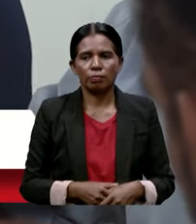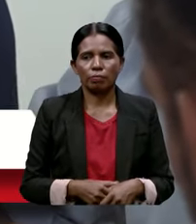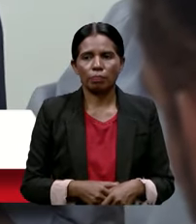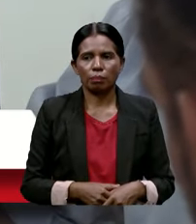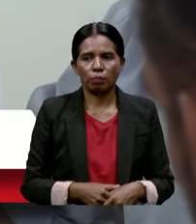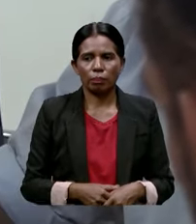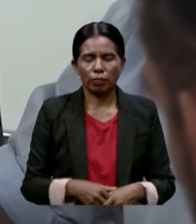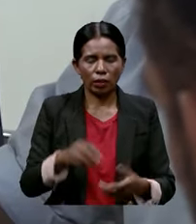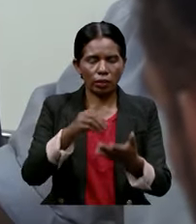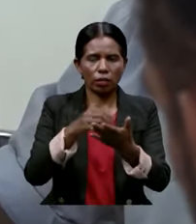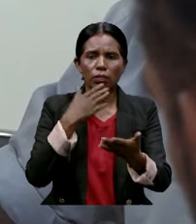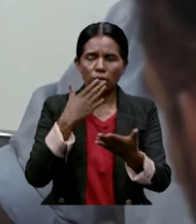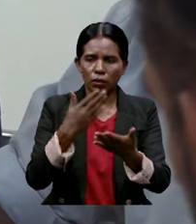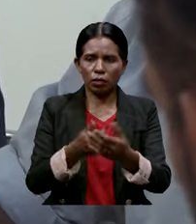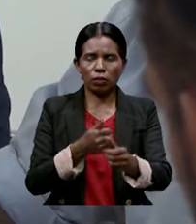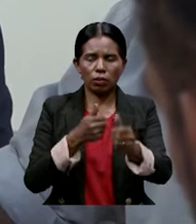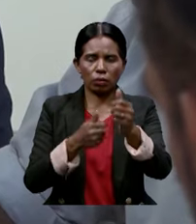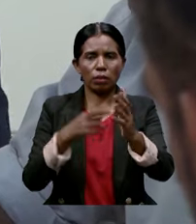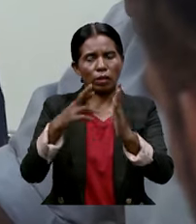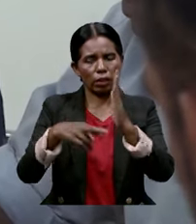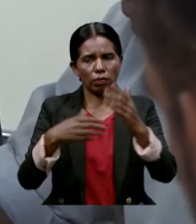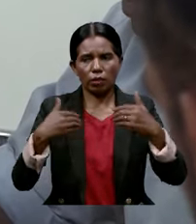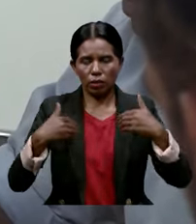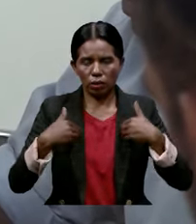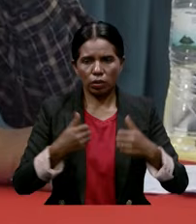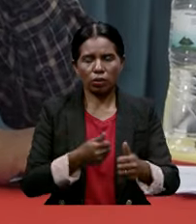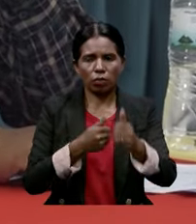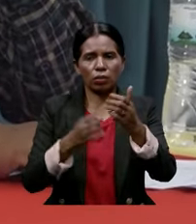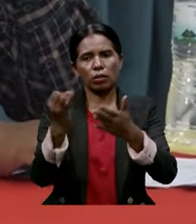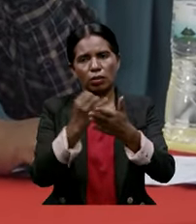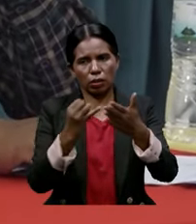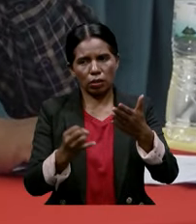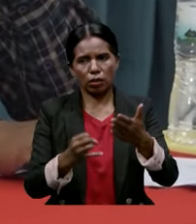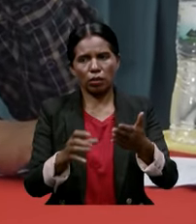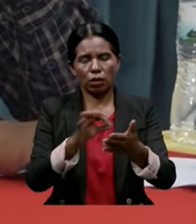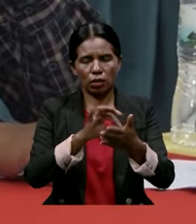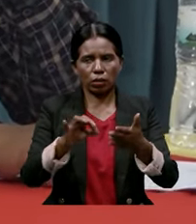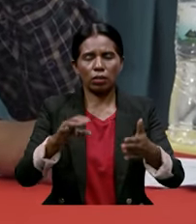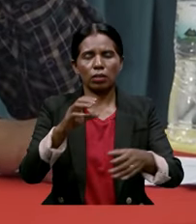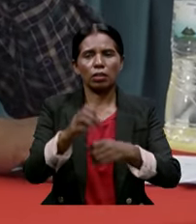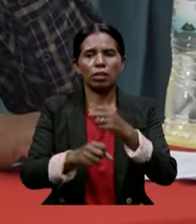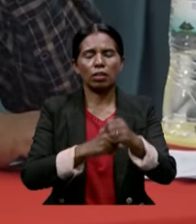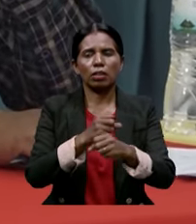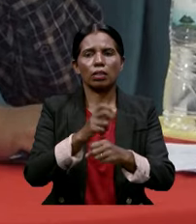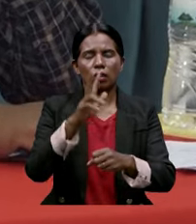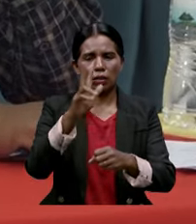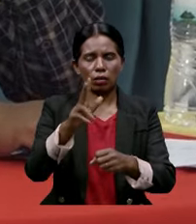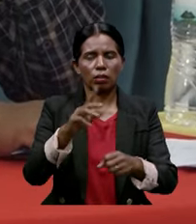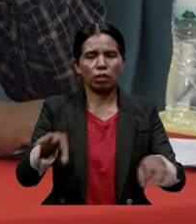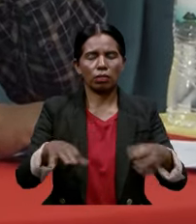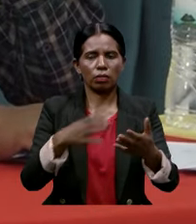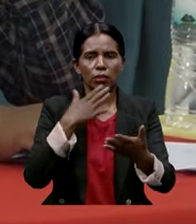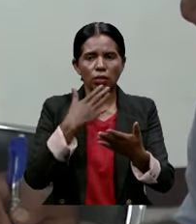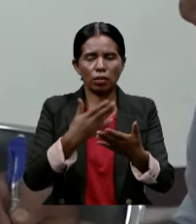padrão ne beia kala, tuir aturan ne beia kala, tuir bioki o desenho kala. Asina contrato tinantolo progresso